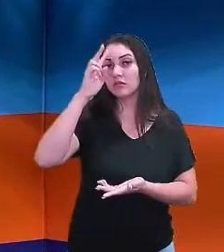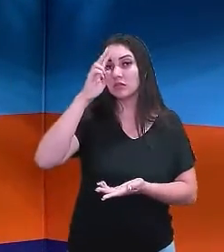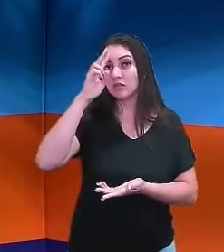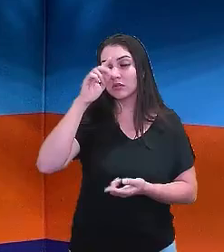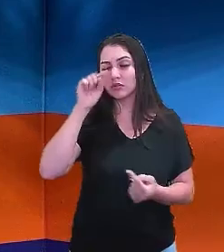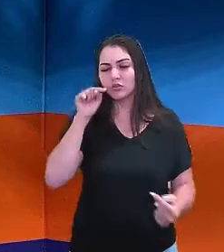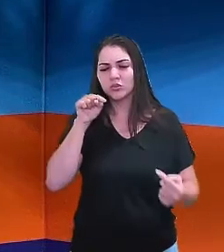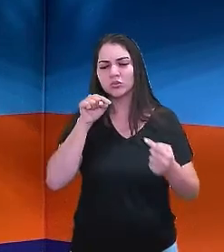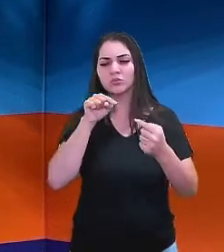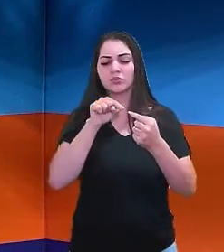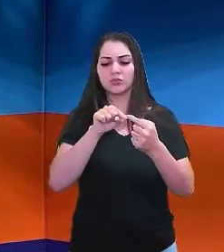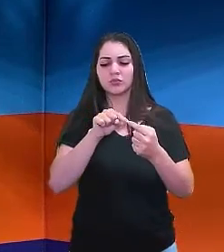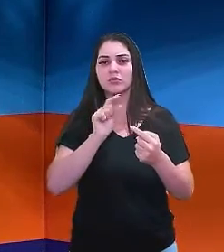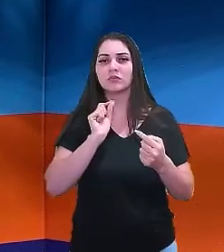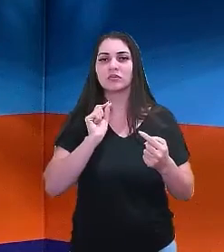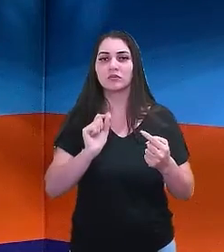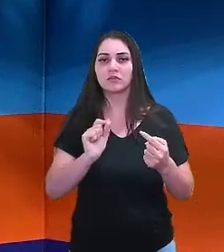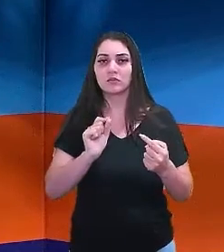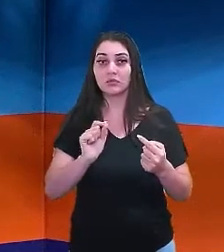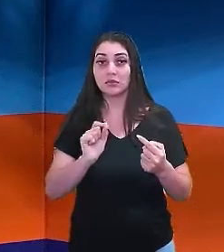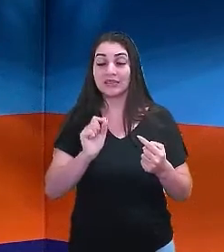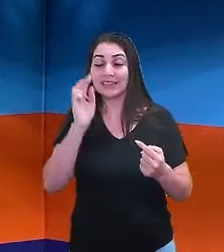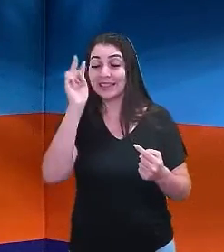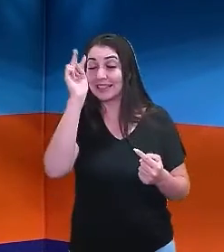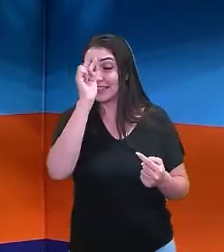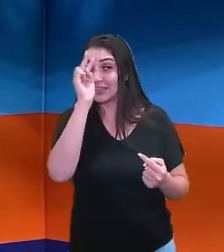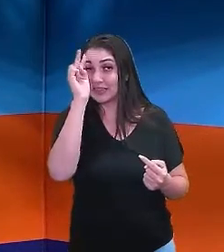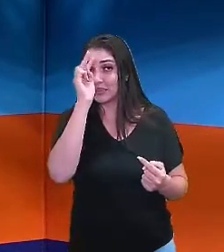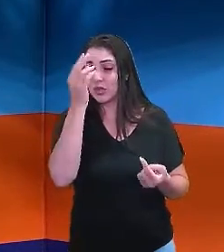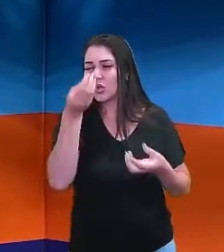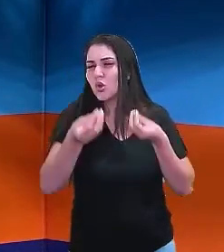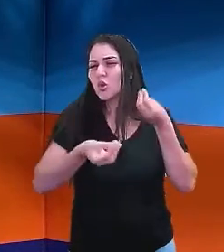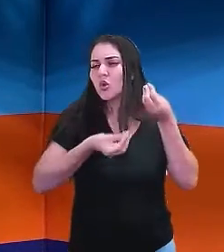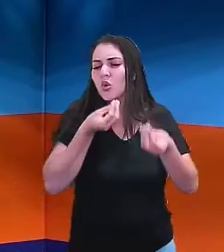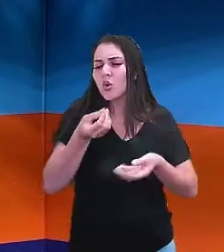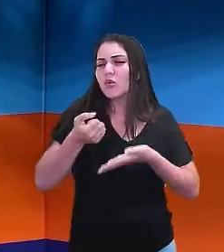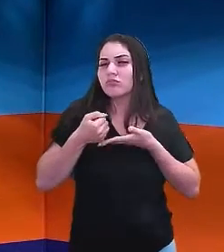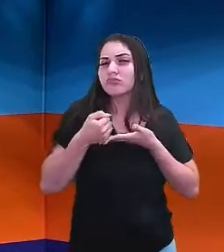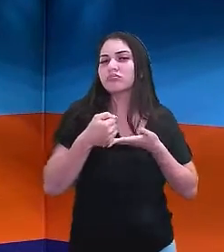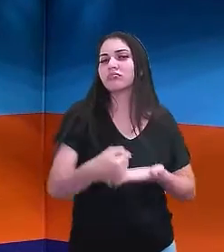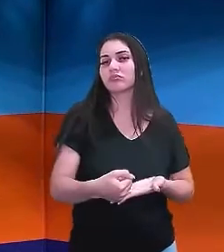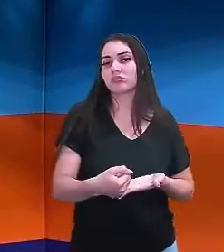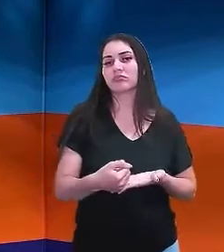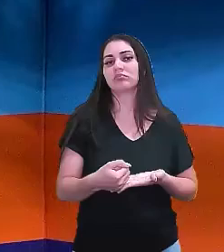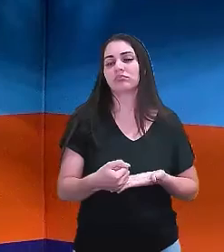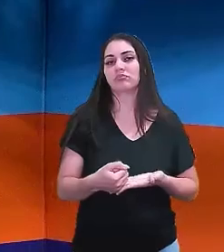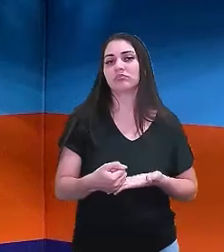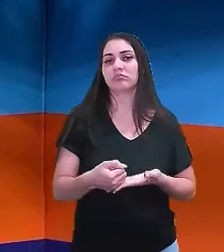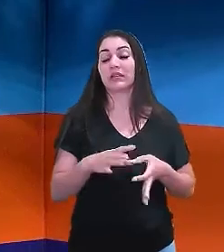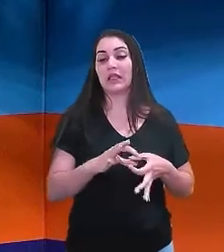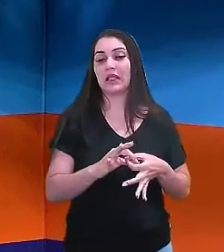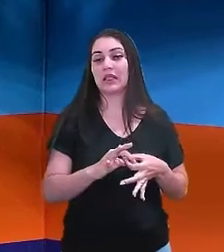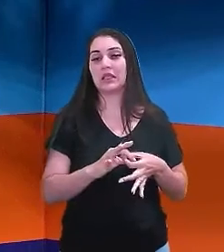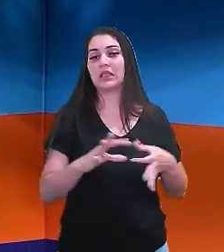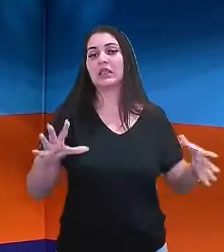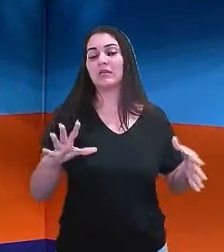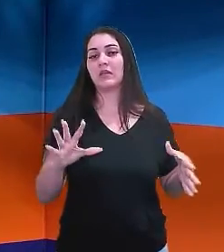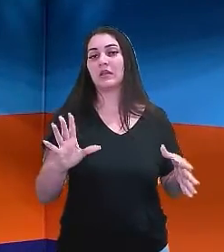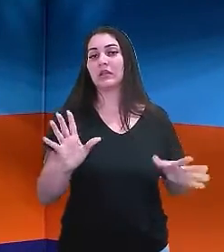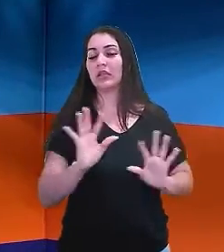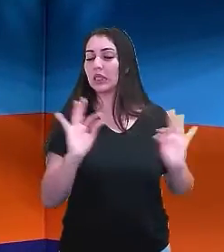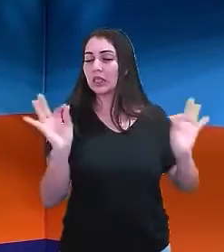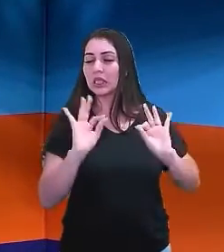do ponto de vista da história como contribuição para a libertação e não para